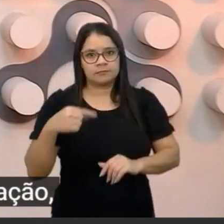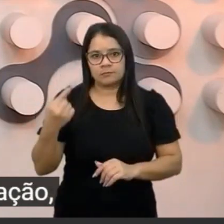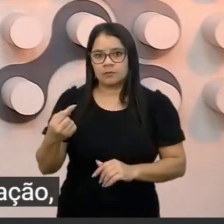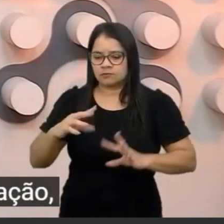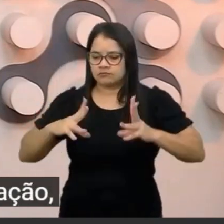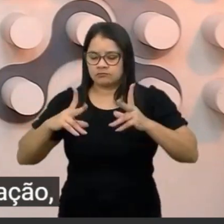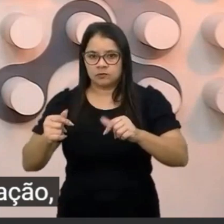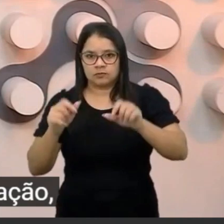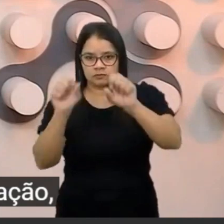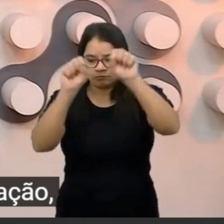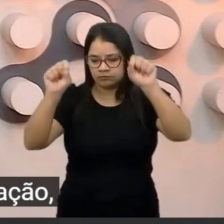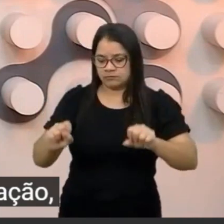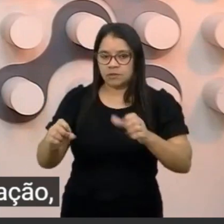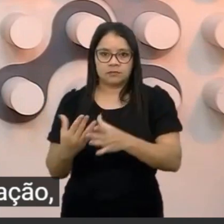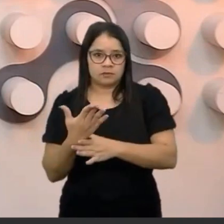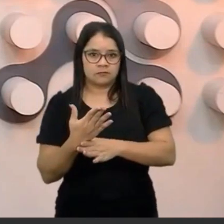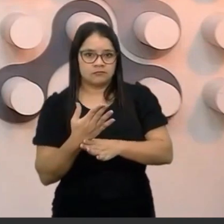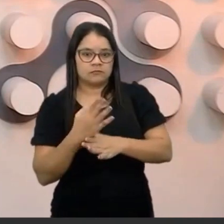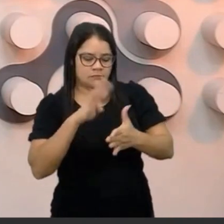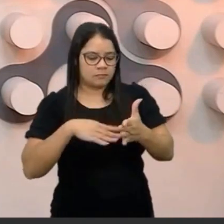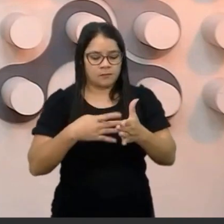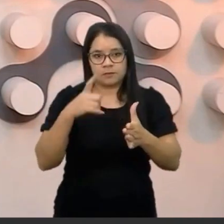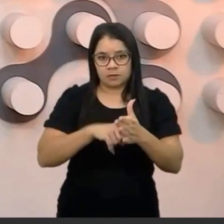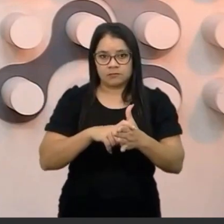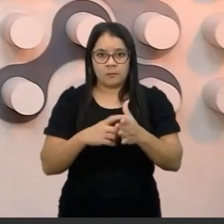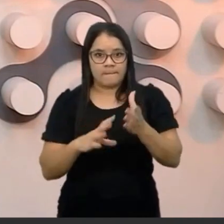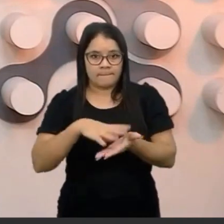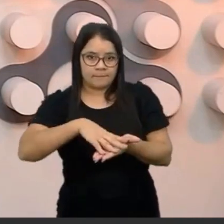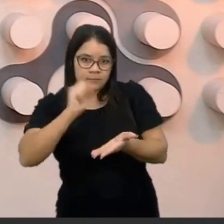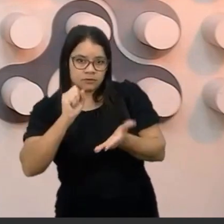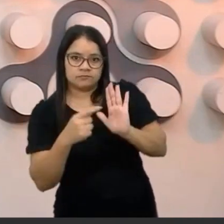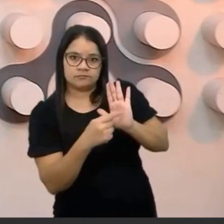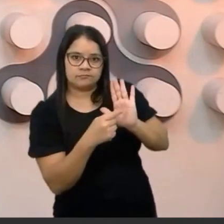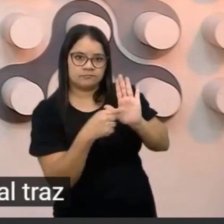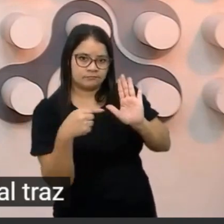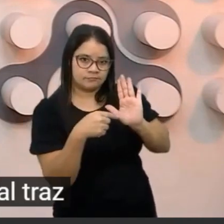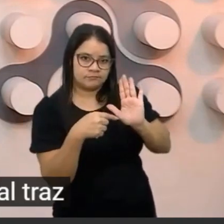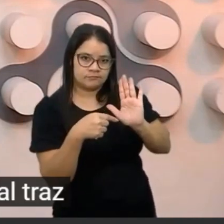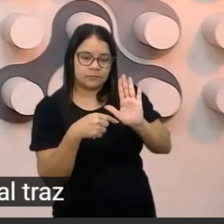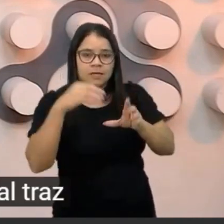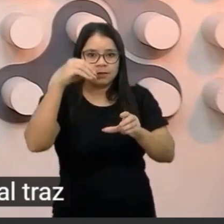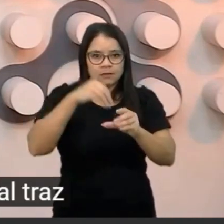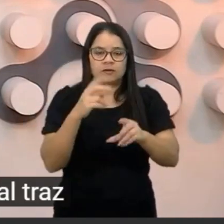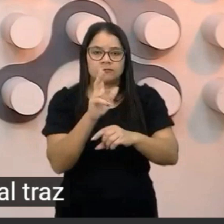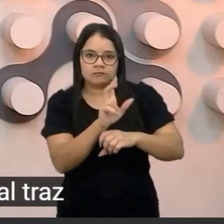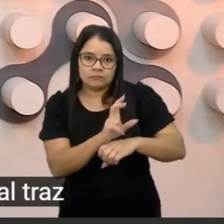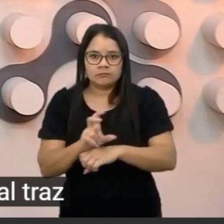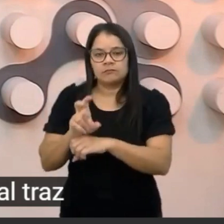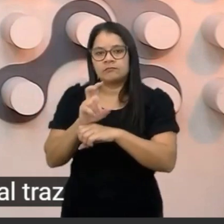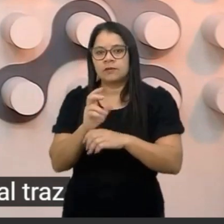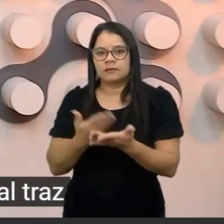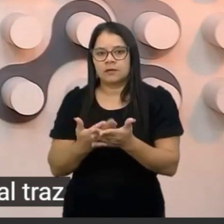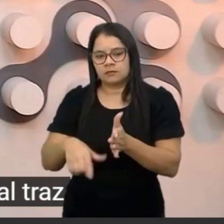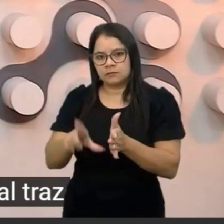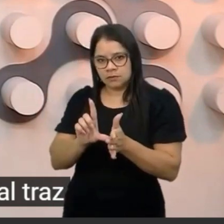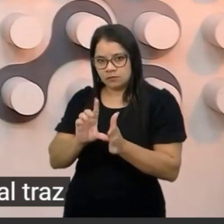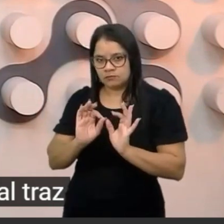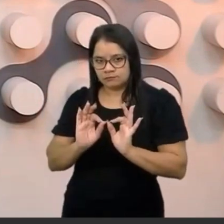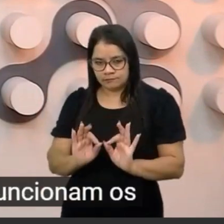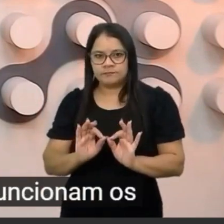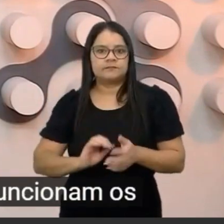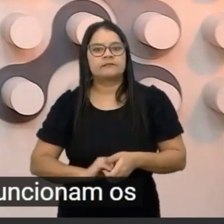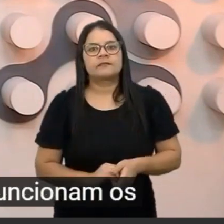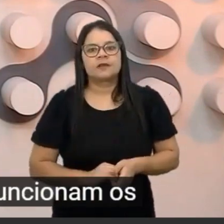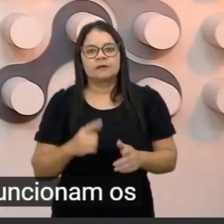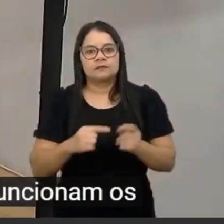assim depois acoplar todo o sistema que eles fizeram na programação, baixaram na plaquinha, no protótipo que eles criaram na aula anterior. Ok? Então, aqui